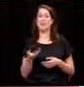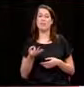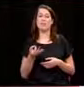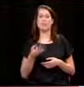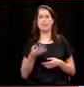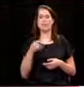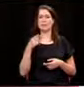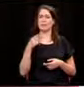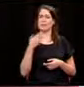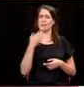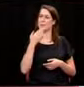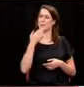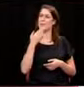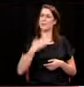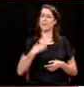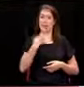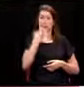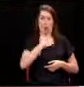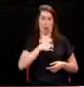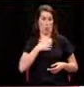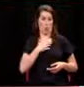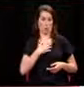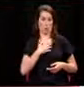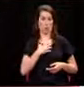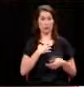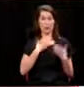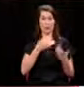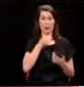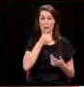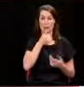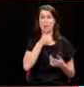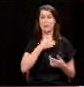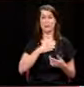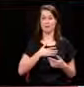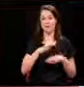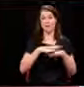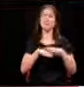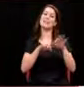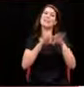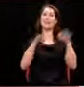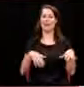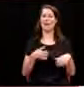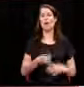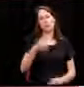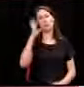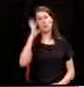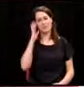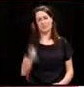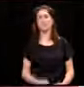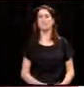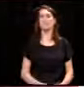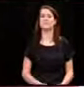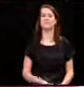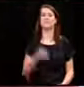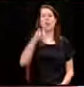orgulho por esta estação do Sport Lisboa Benfica fazer uma coisa desta. Boa tarde. Muito boa tarde, obrigado também pela sua opinião. António